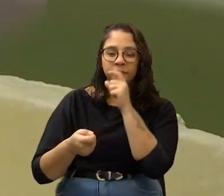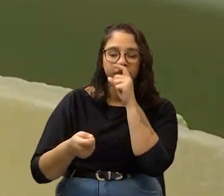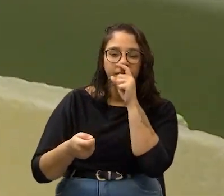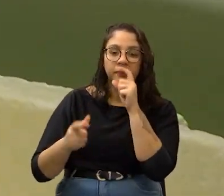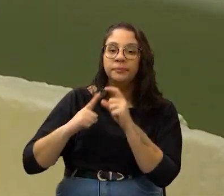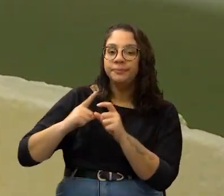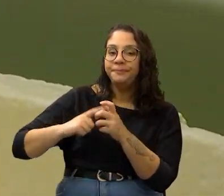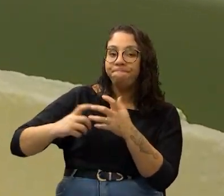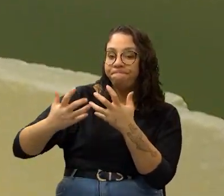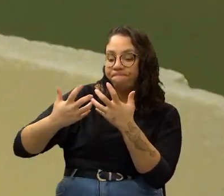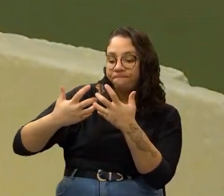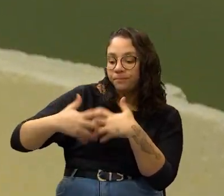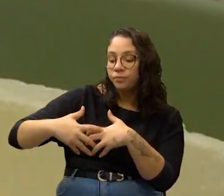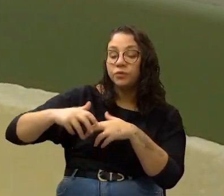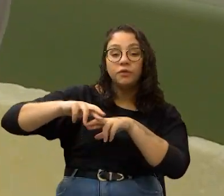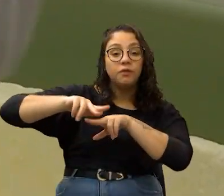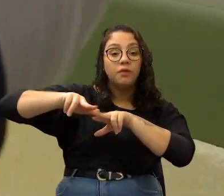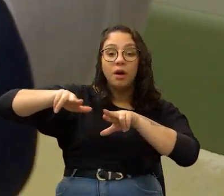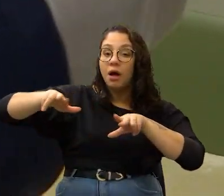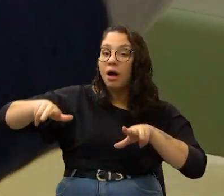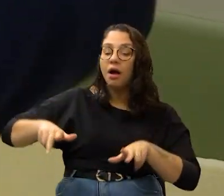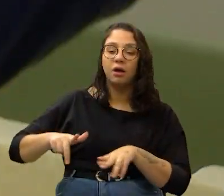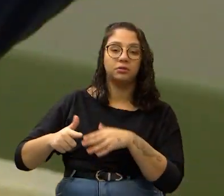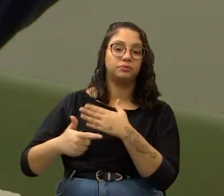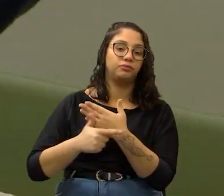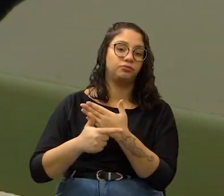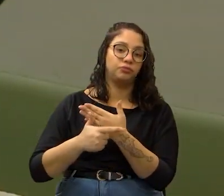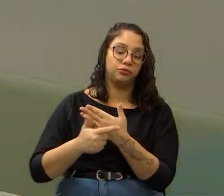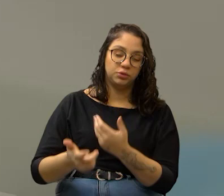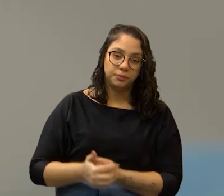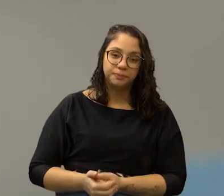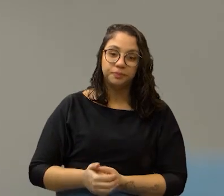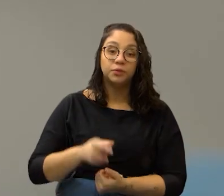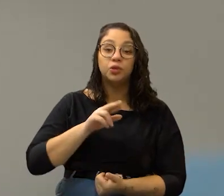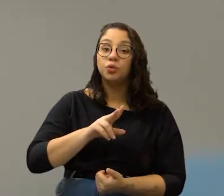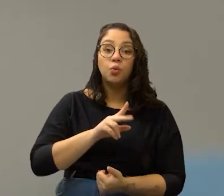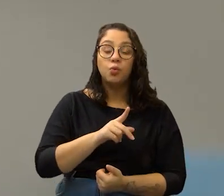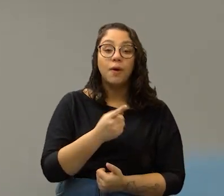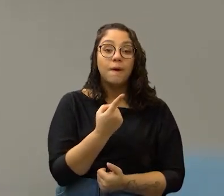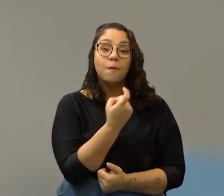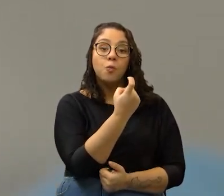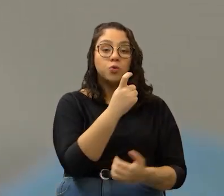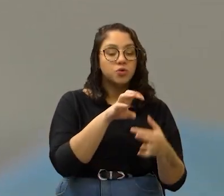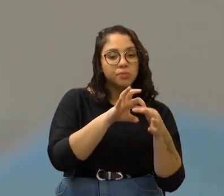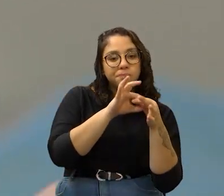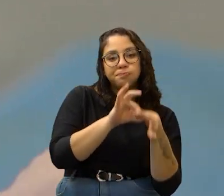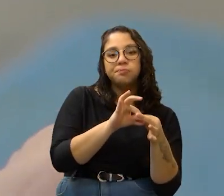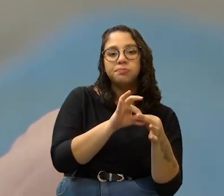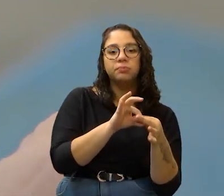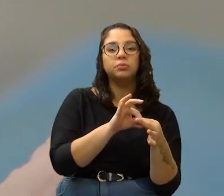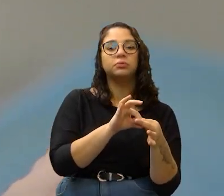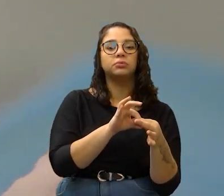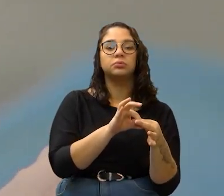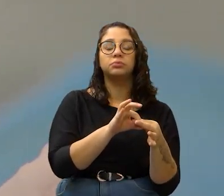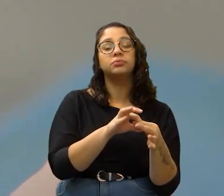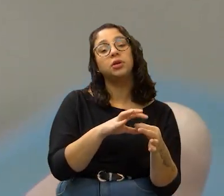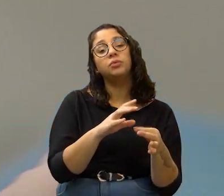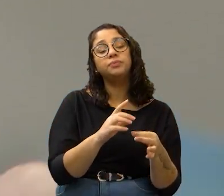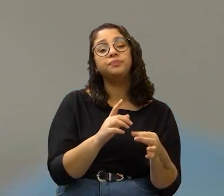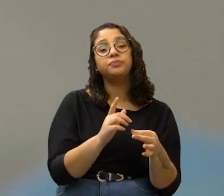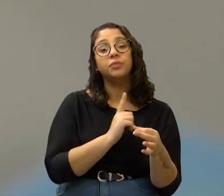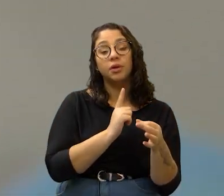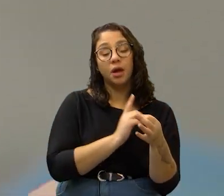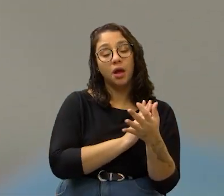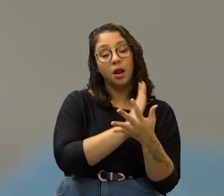elas exercem várias funções, né? Então, como elas não são células especializadas, uma das ações que